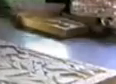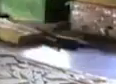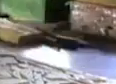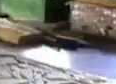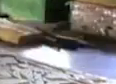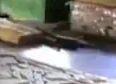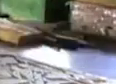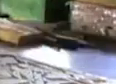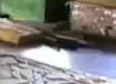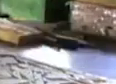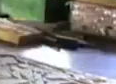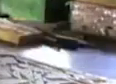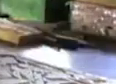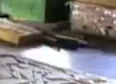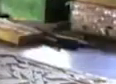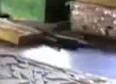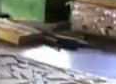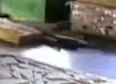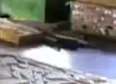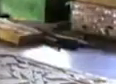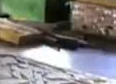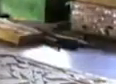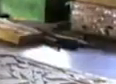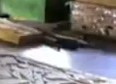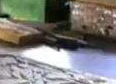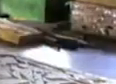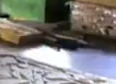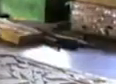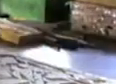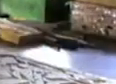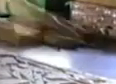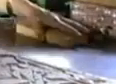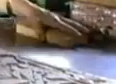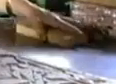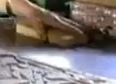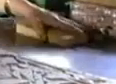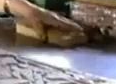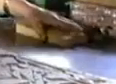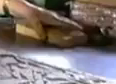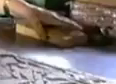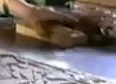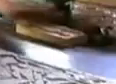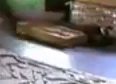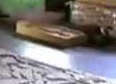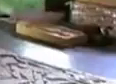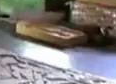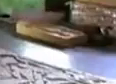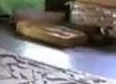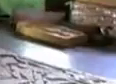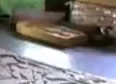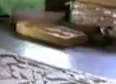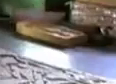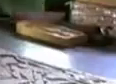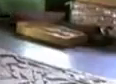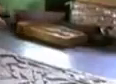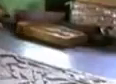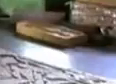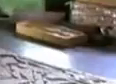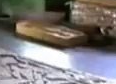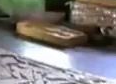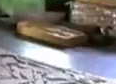na vida. O senhor gosta mais de escrever ou de fazer achilo? As duas coisas. Agora eu estou escrevendo mais por encomenda, né?